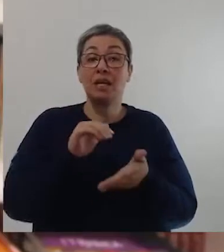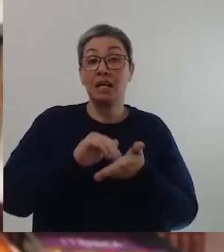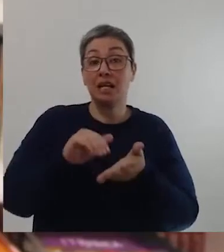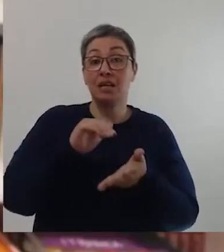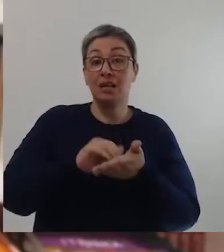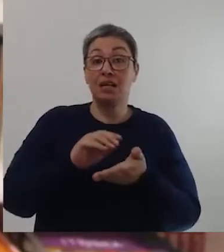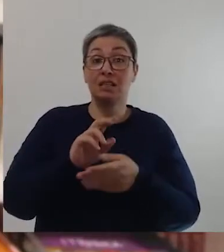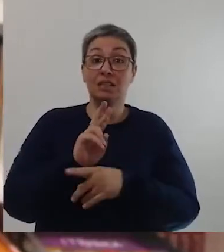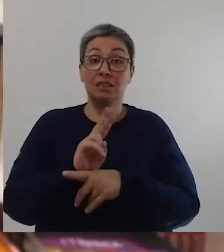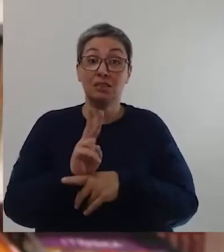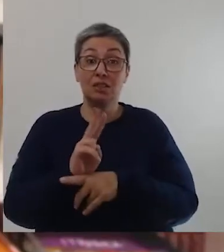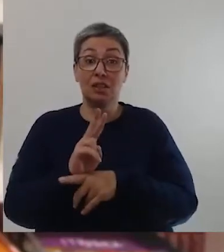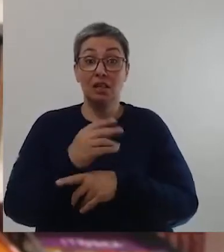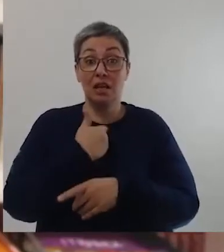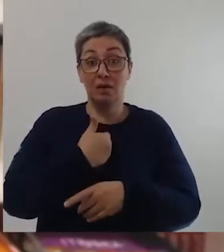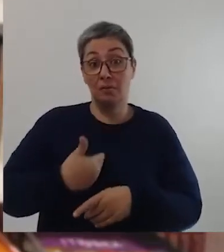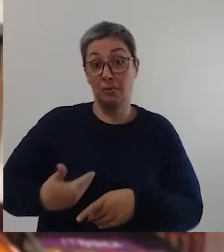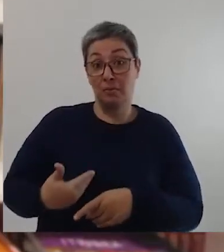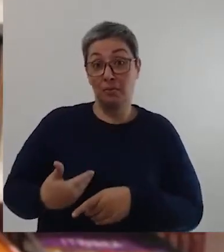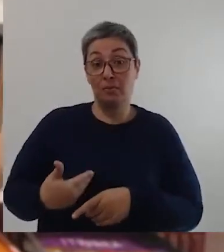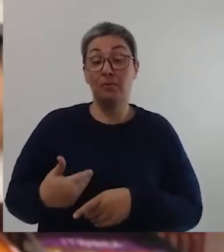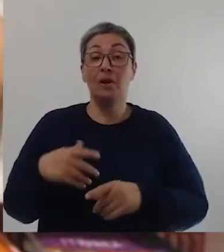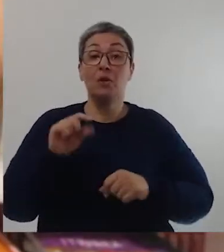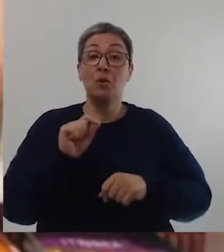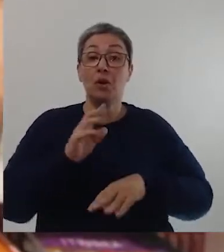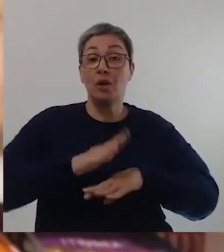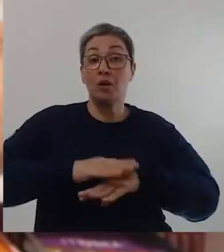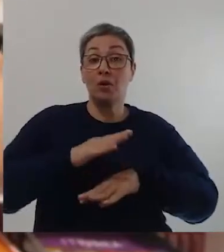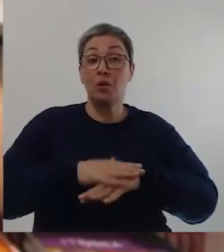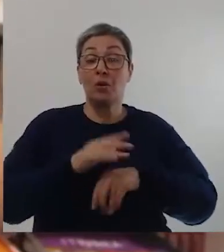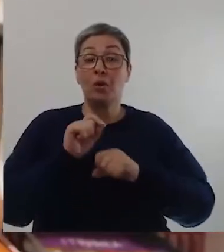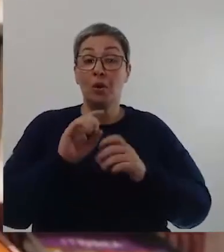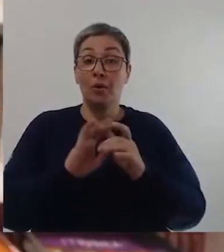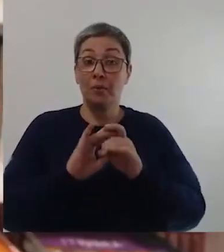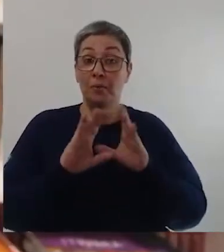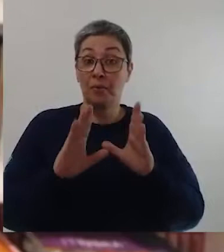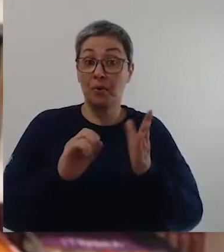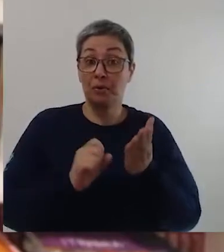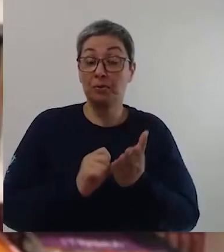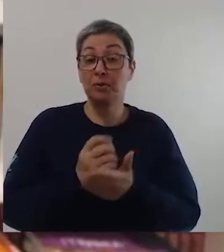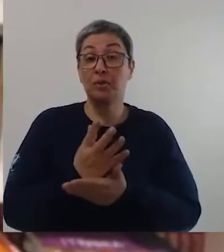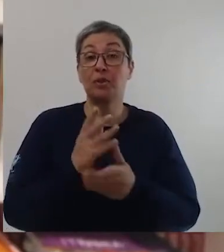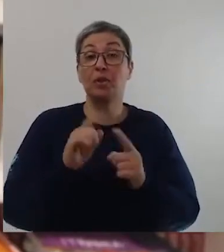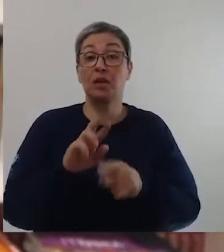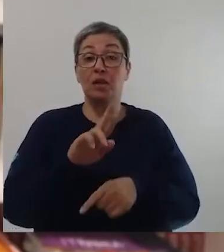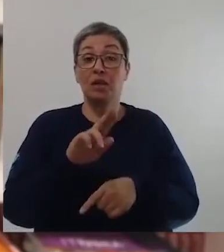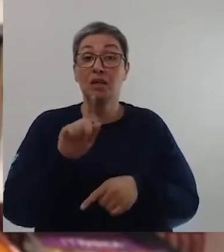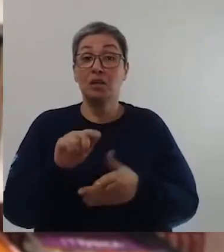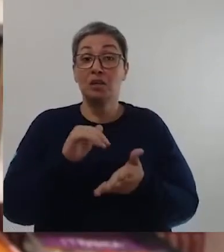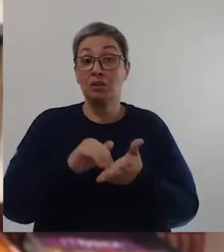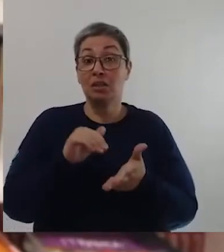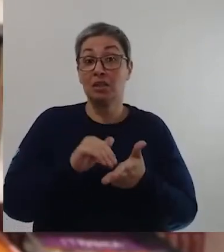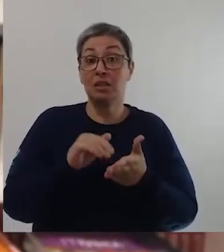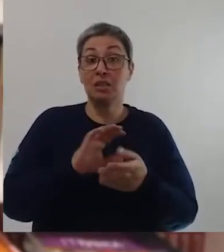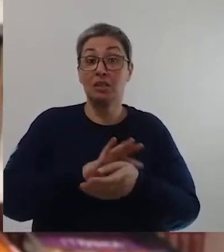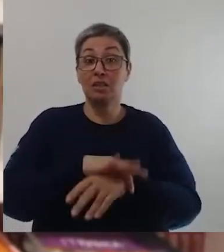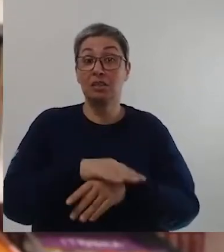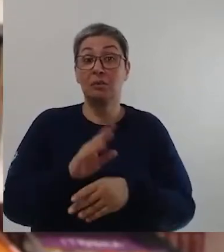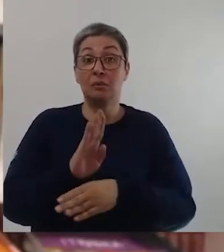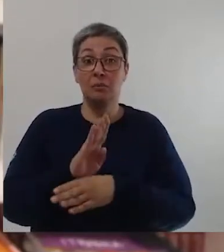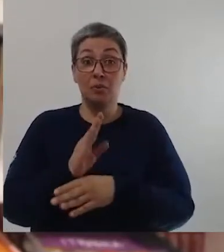cargo da secretaria de segurança testam quem é autor a LG é a